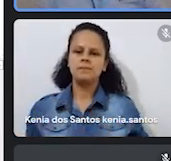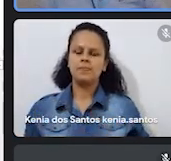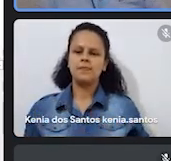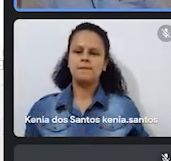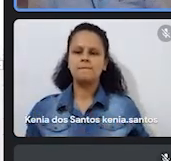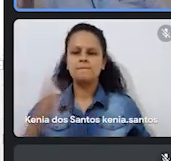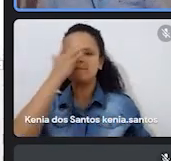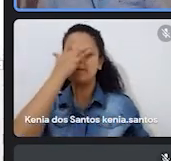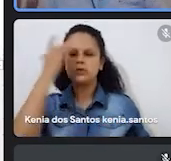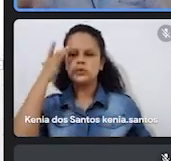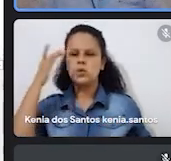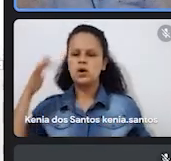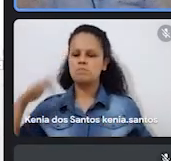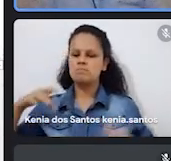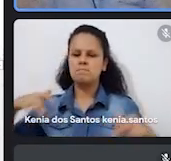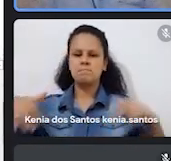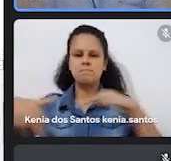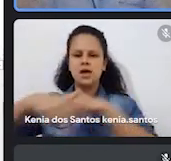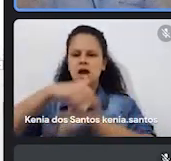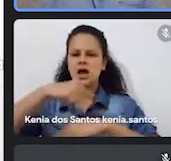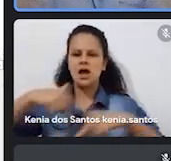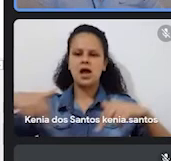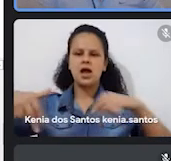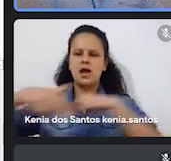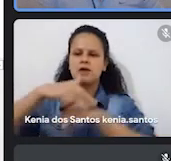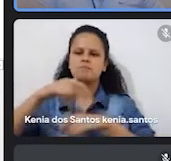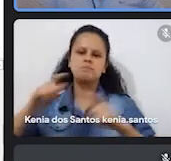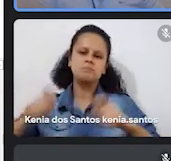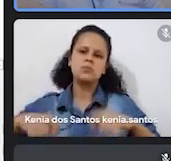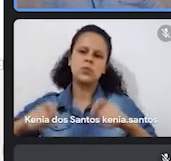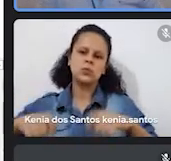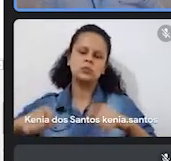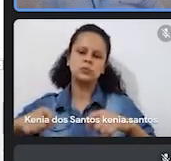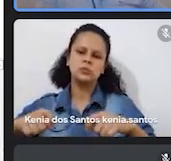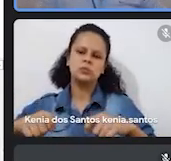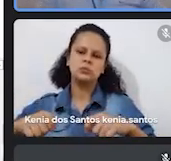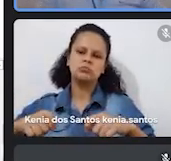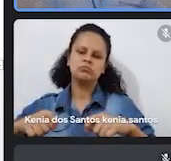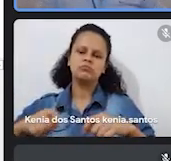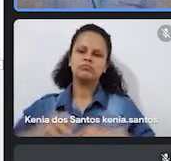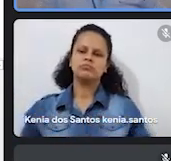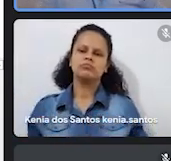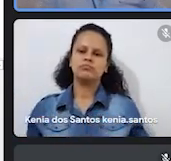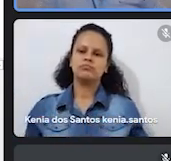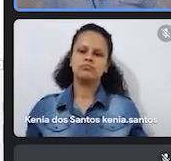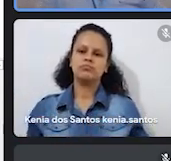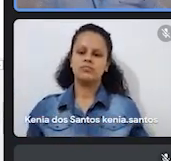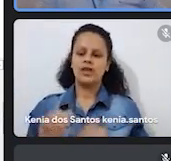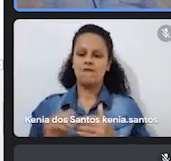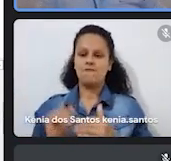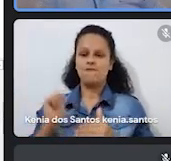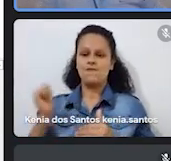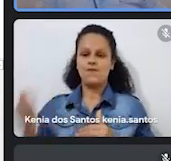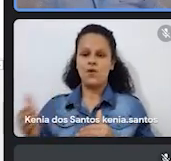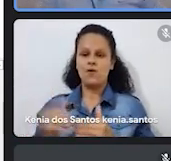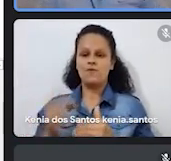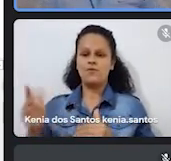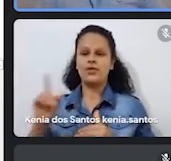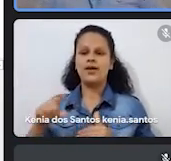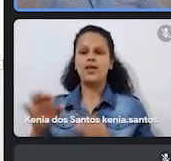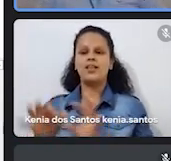qualquer um pode passar. Ela é restrita. E fora, eu tenho uma zona